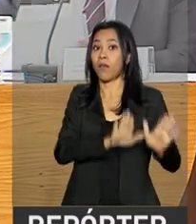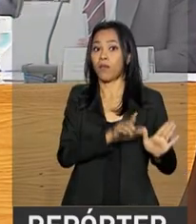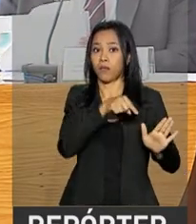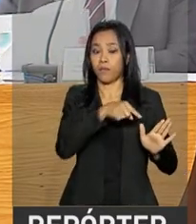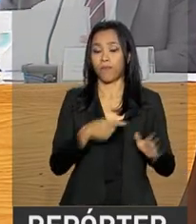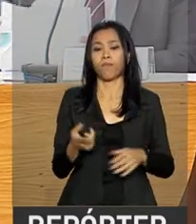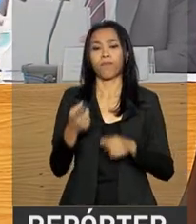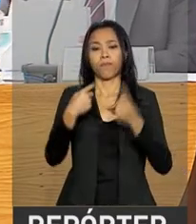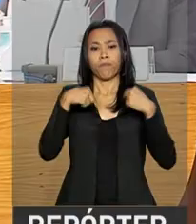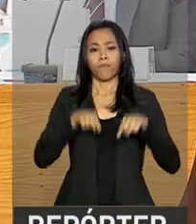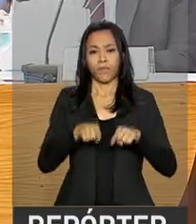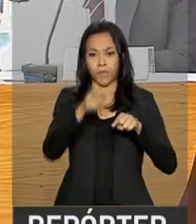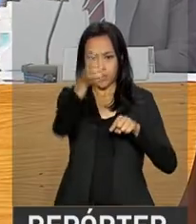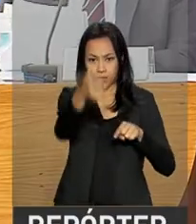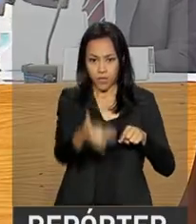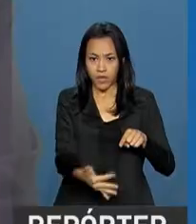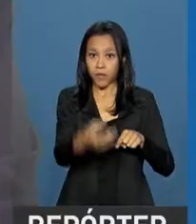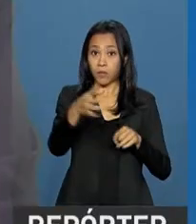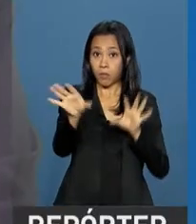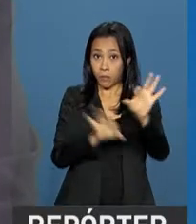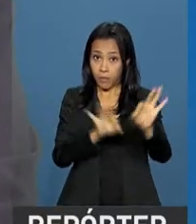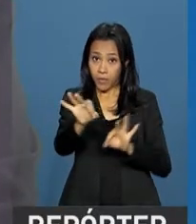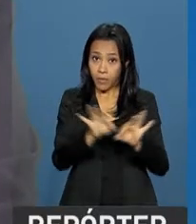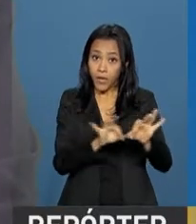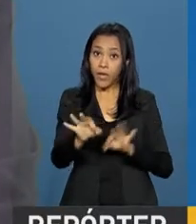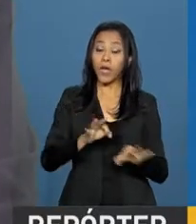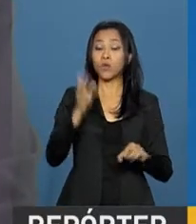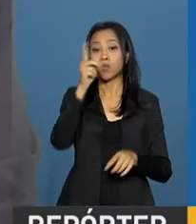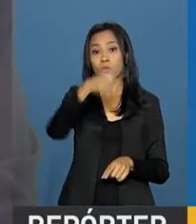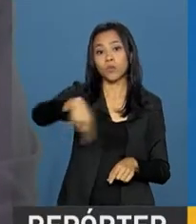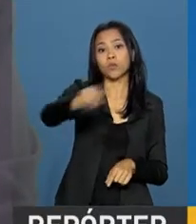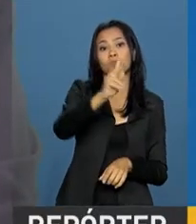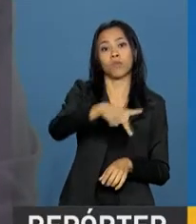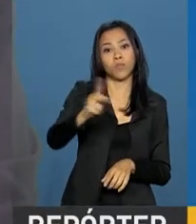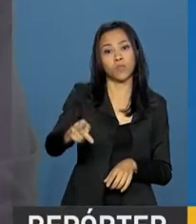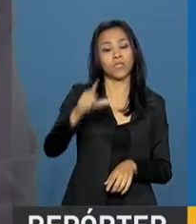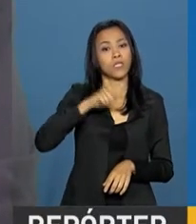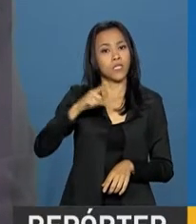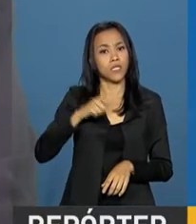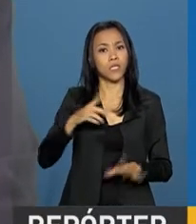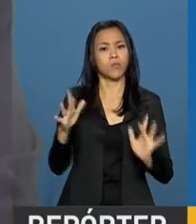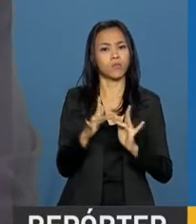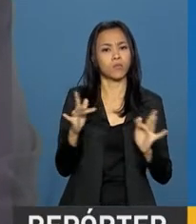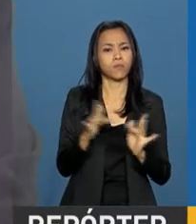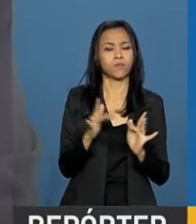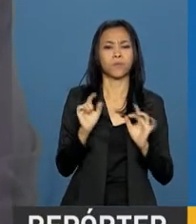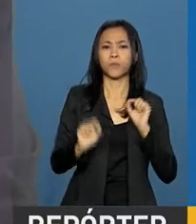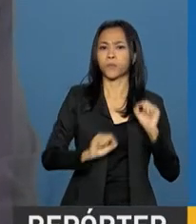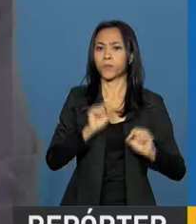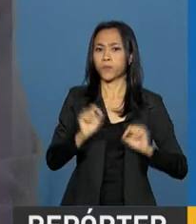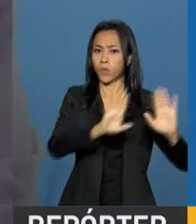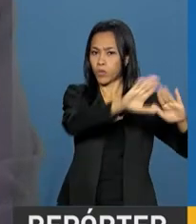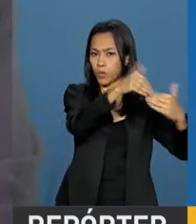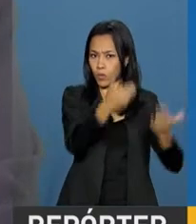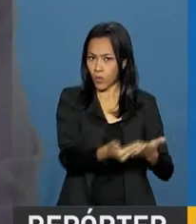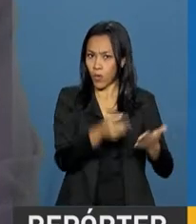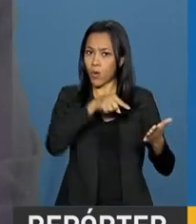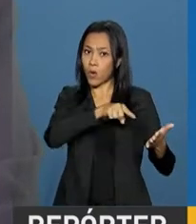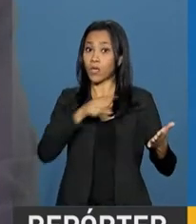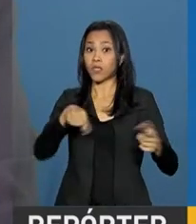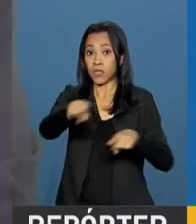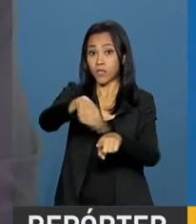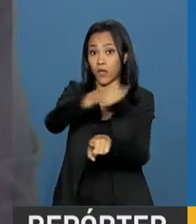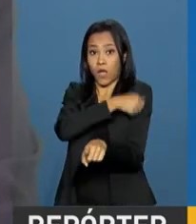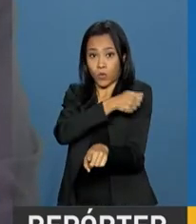professores e permitir que eles tenham uma interação permanente com as escolas com alunos